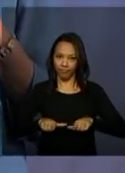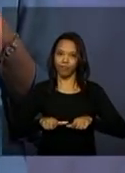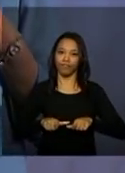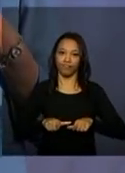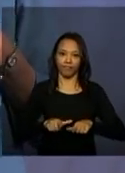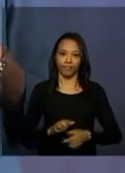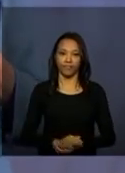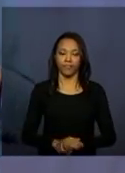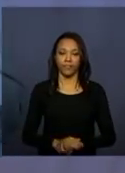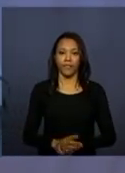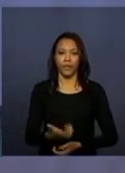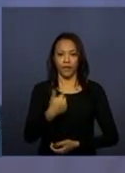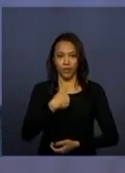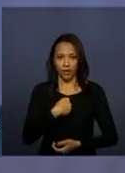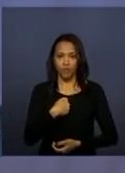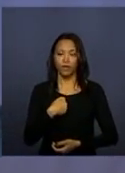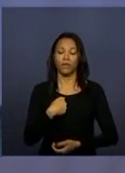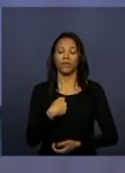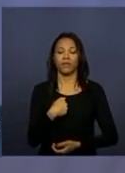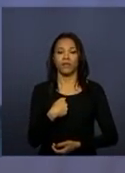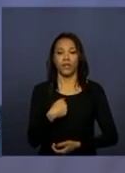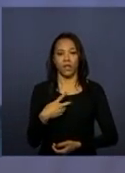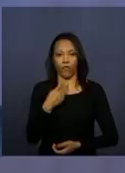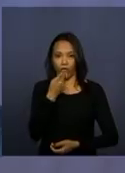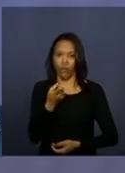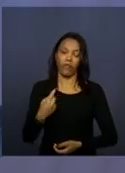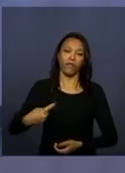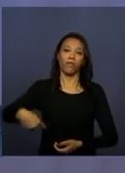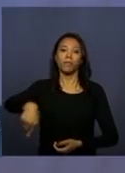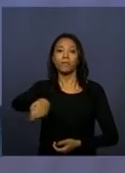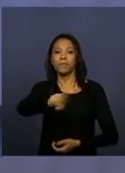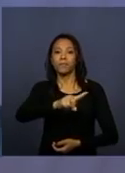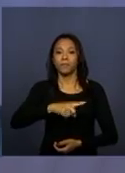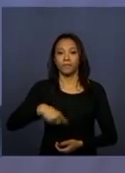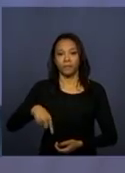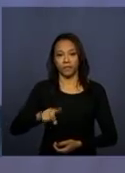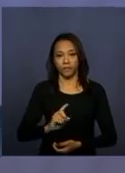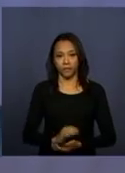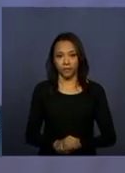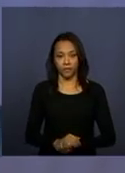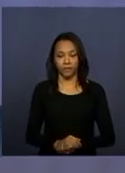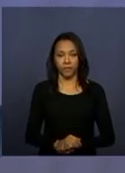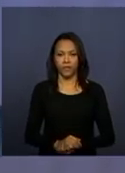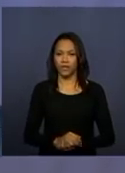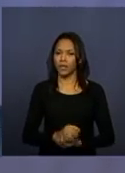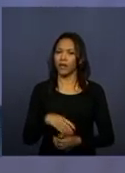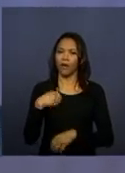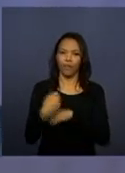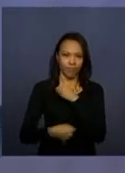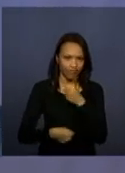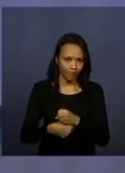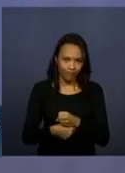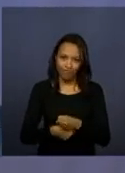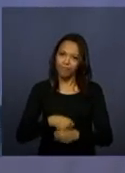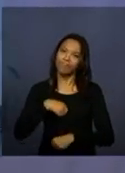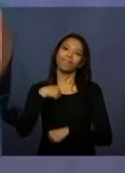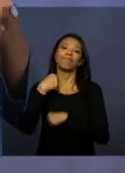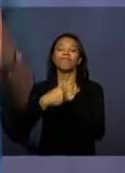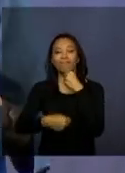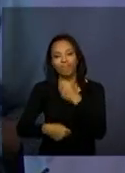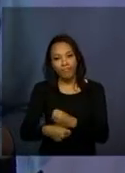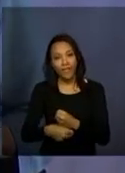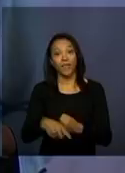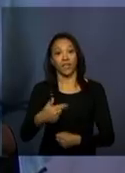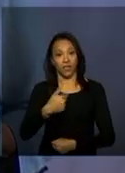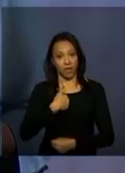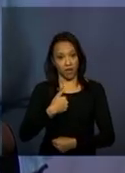Eu quero dizer para vocês que todo ano, enquanto